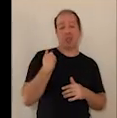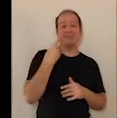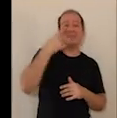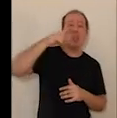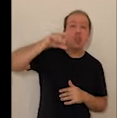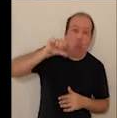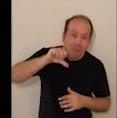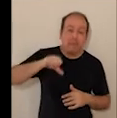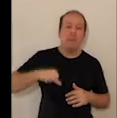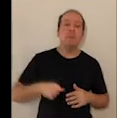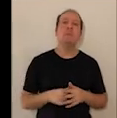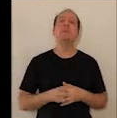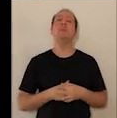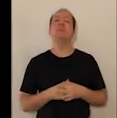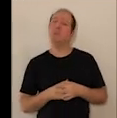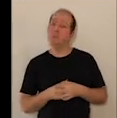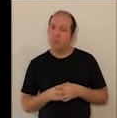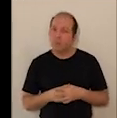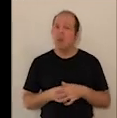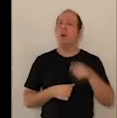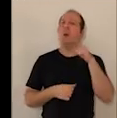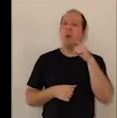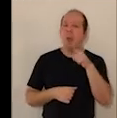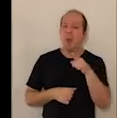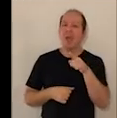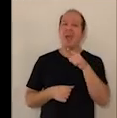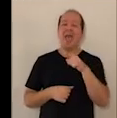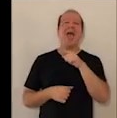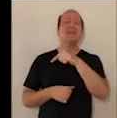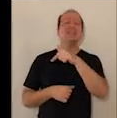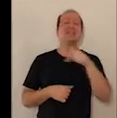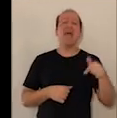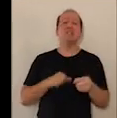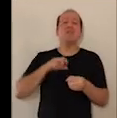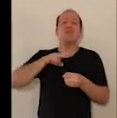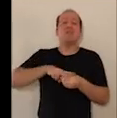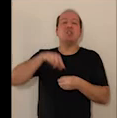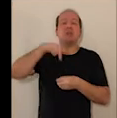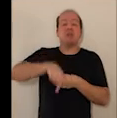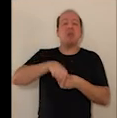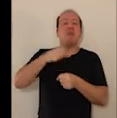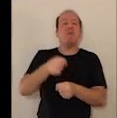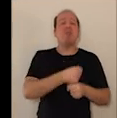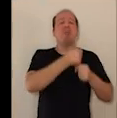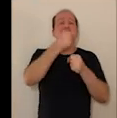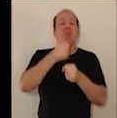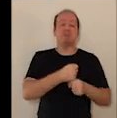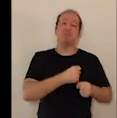anos. Uma das sete virgens de Veneza. E